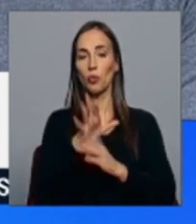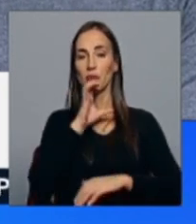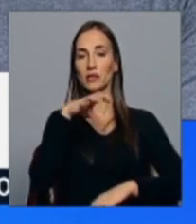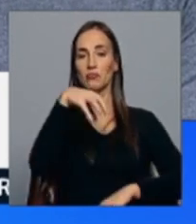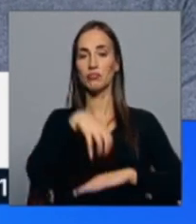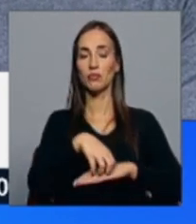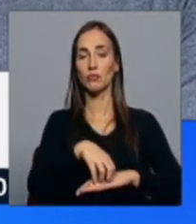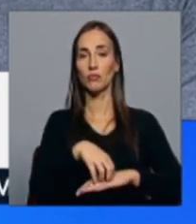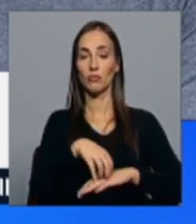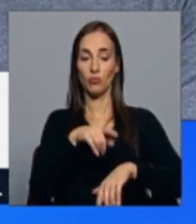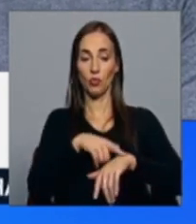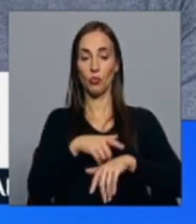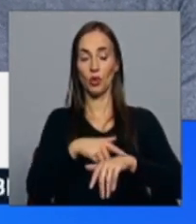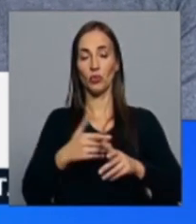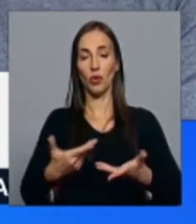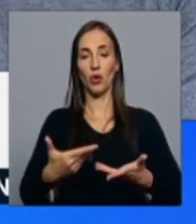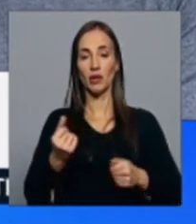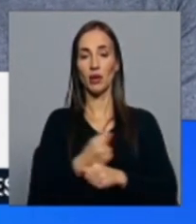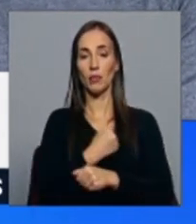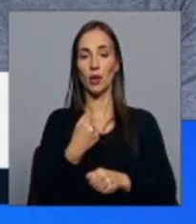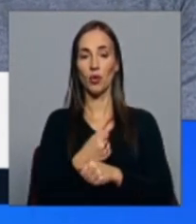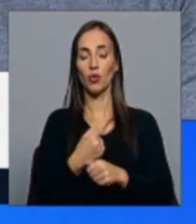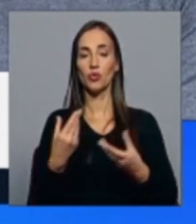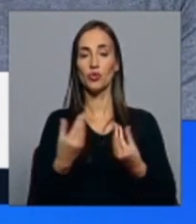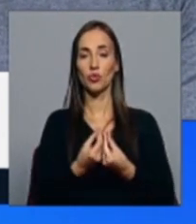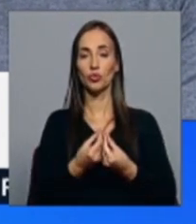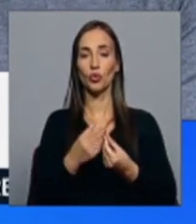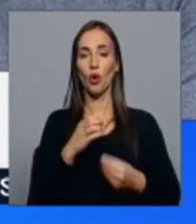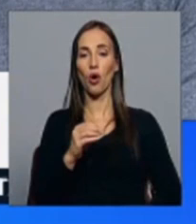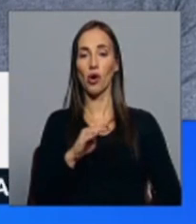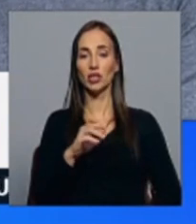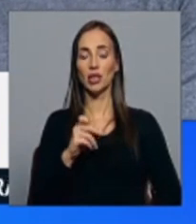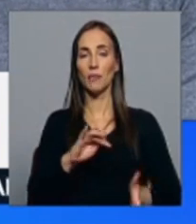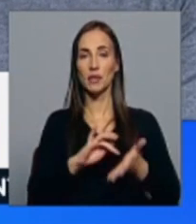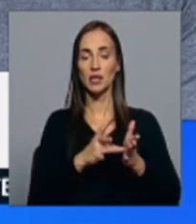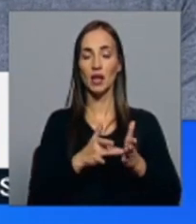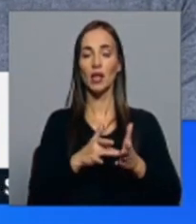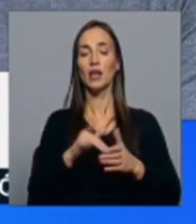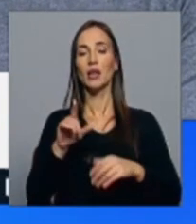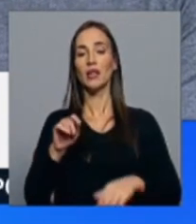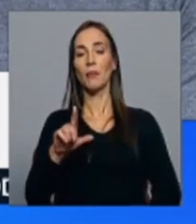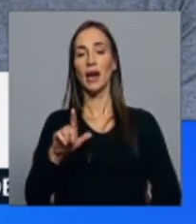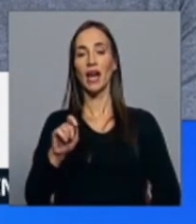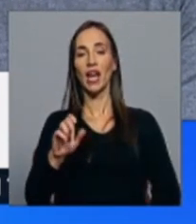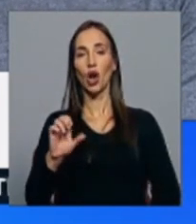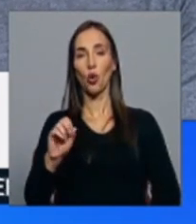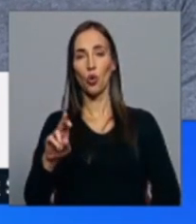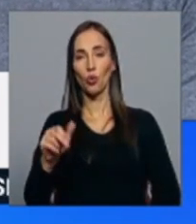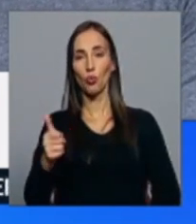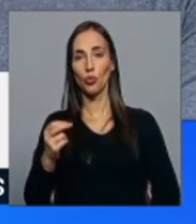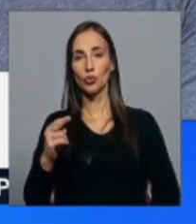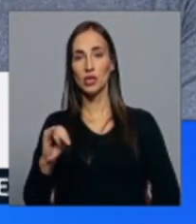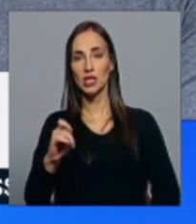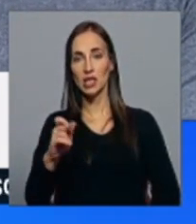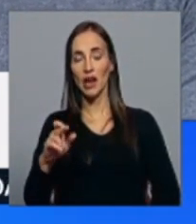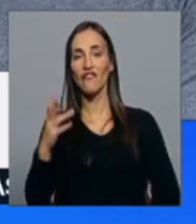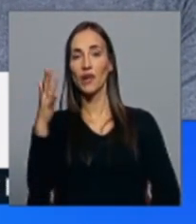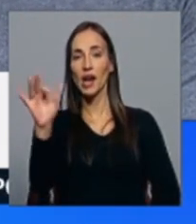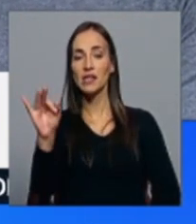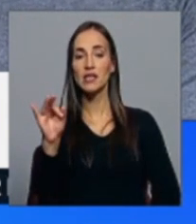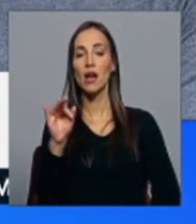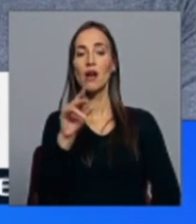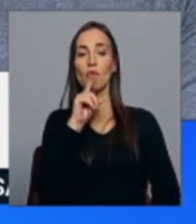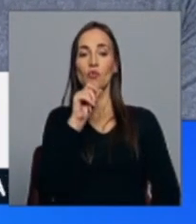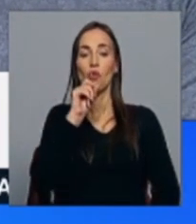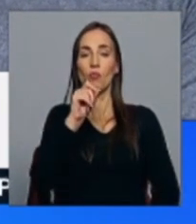falar de um arquiteto que trabalhou com Oscar Niemeyer no Brasil com corvos e ruim França ou seja um arquiteto non e que devia ser respeitar essa